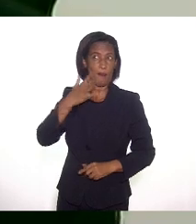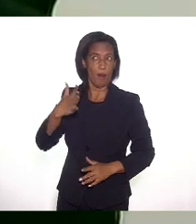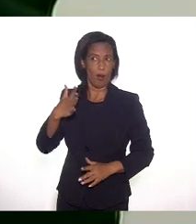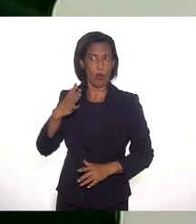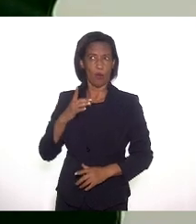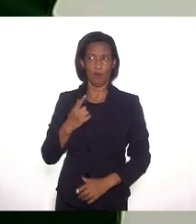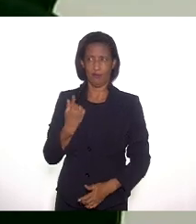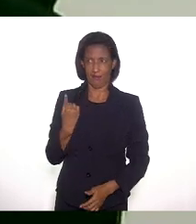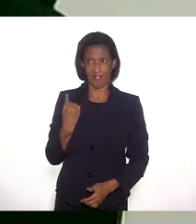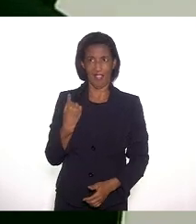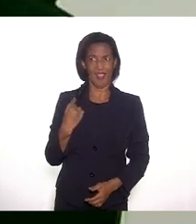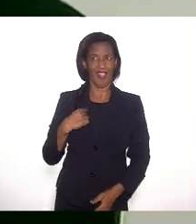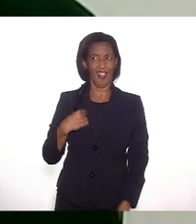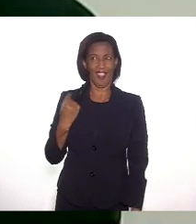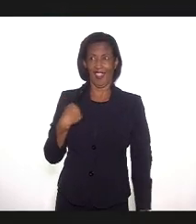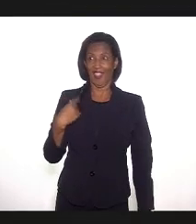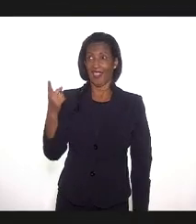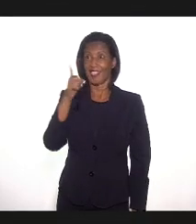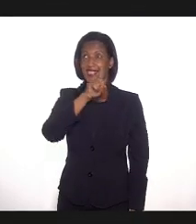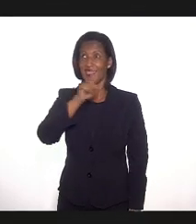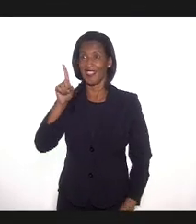só.